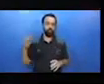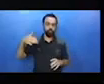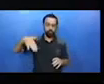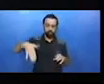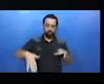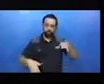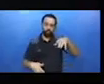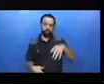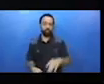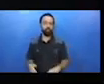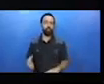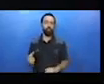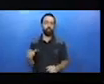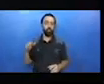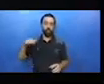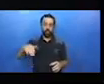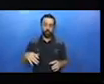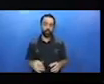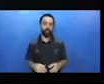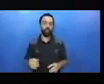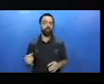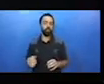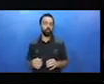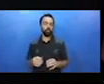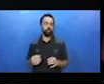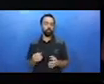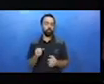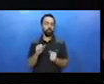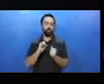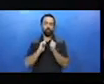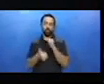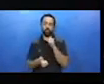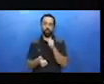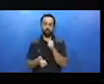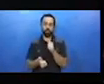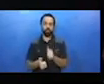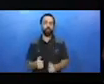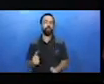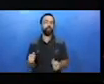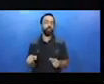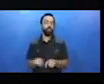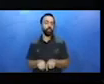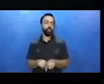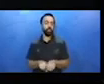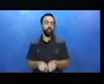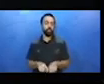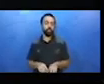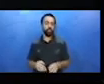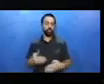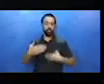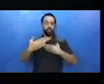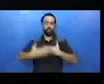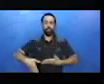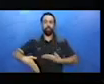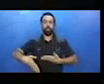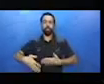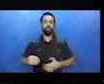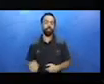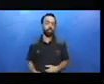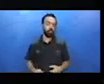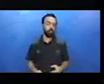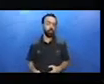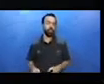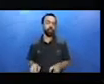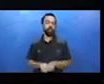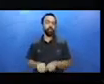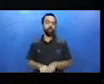dos esportes, o esporte natação, alguns estilos e provas do esporte natação, as capacidades